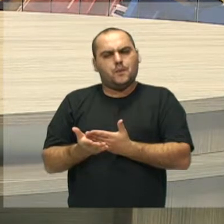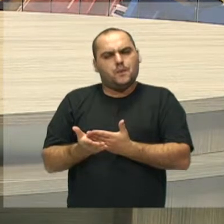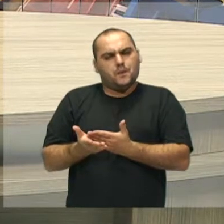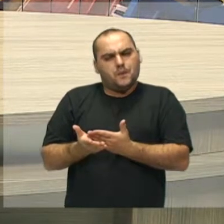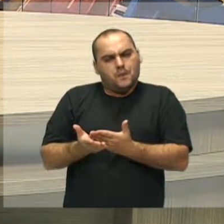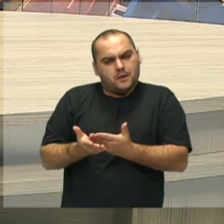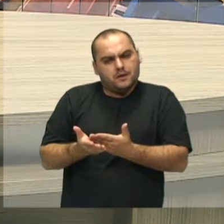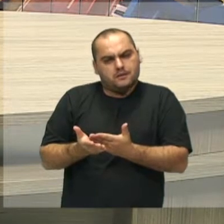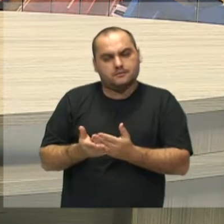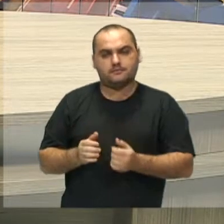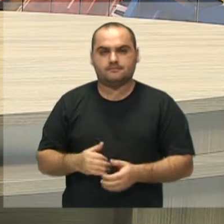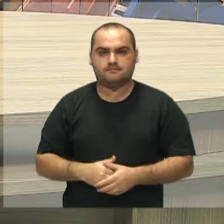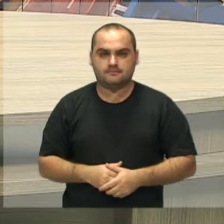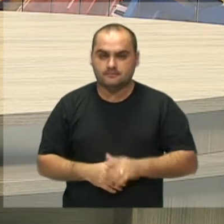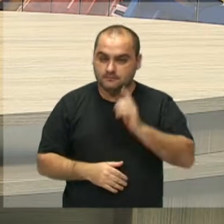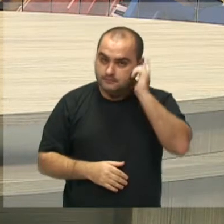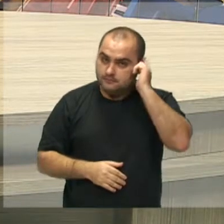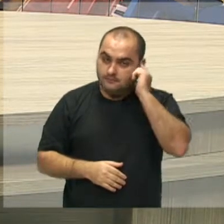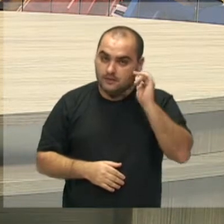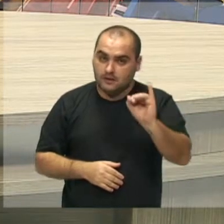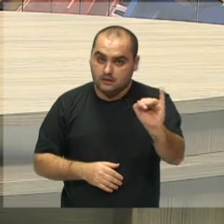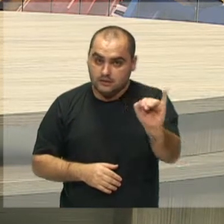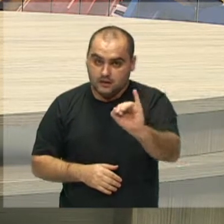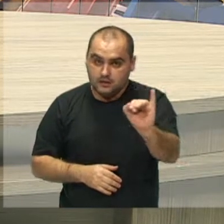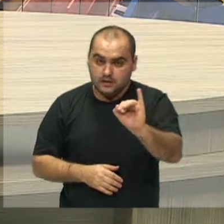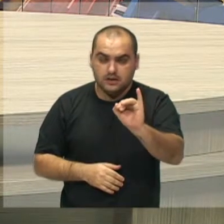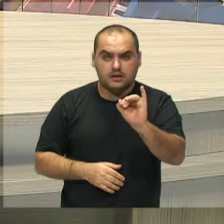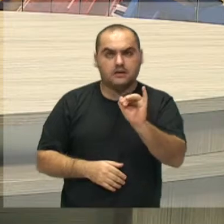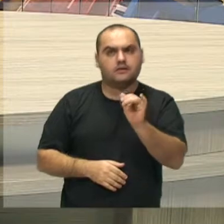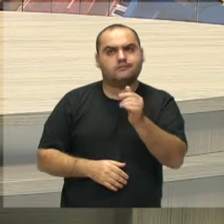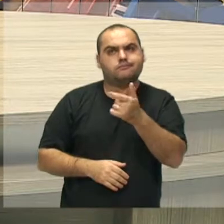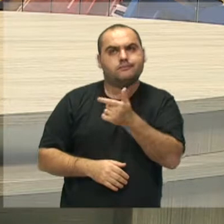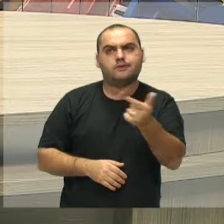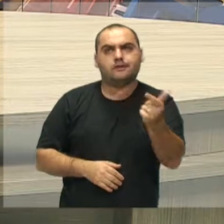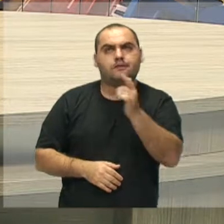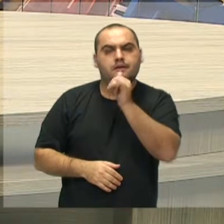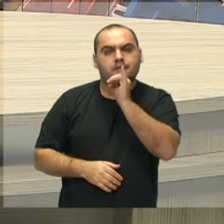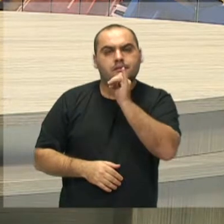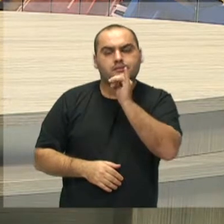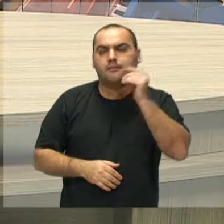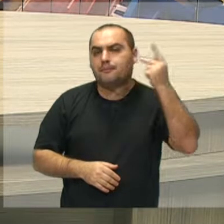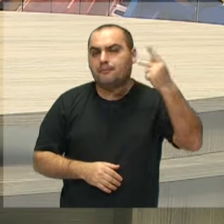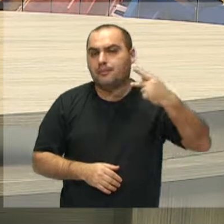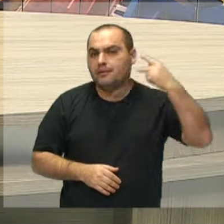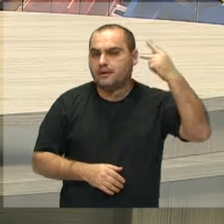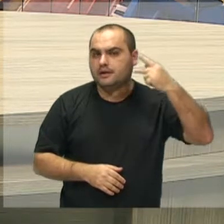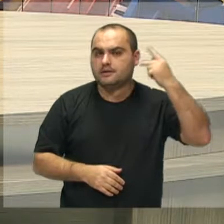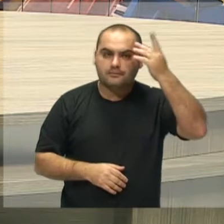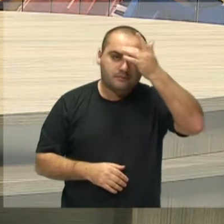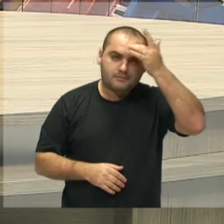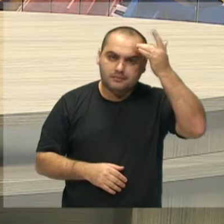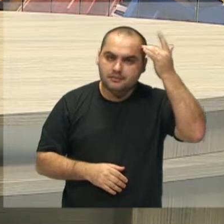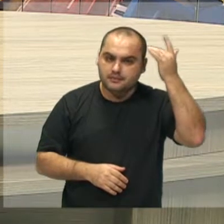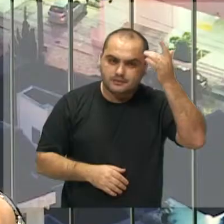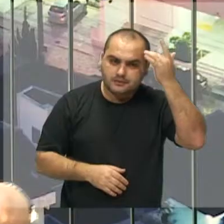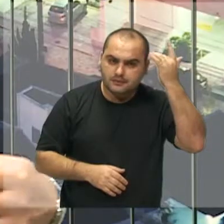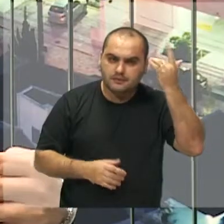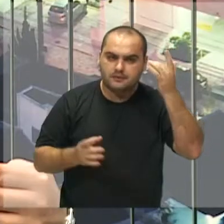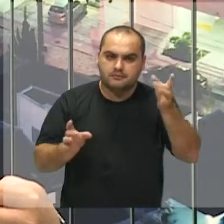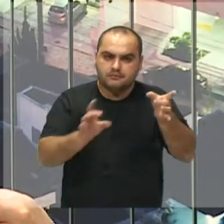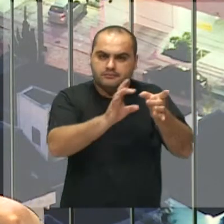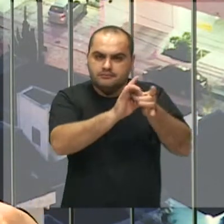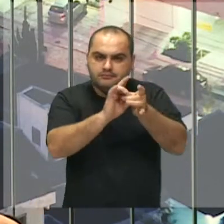não apresentou muitos resultados de políticos com a figura vinculada